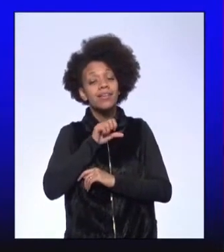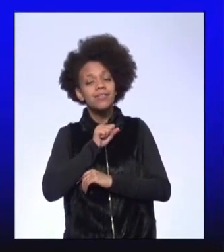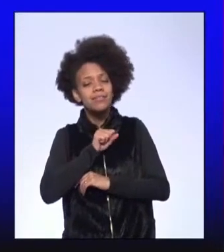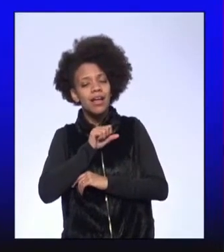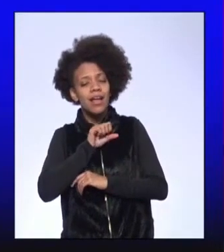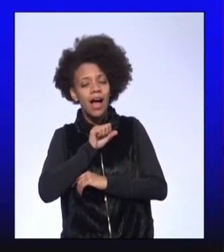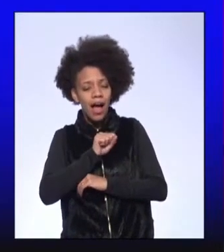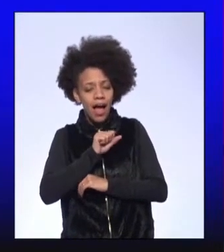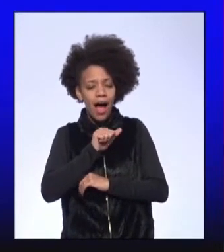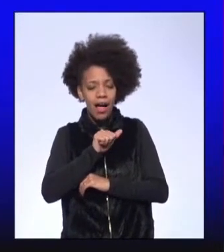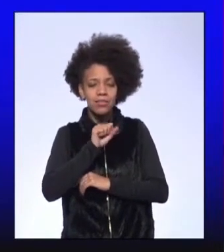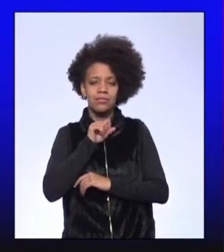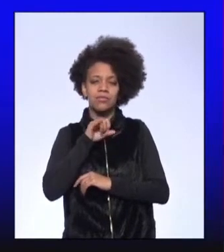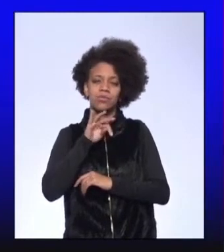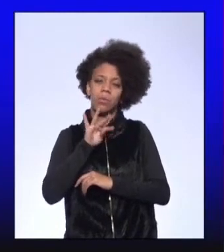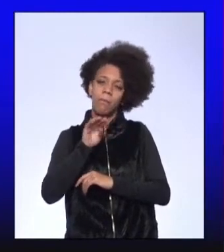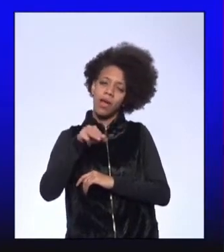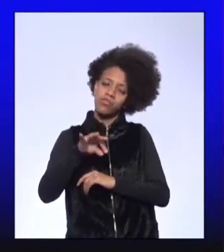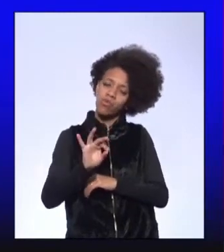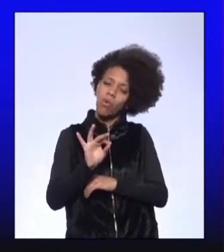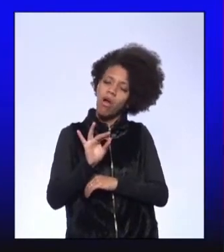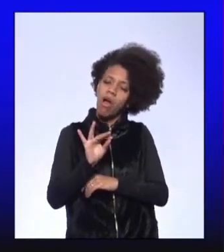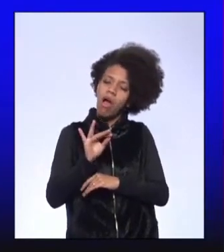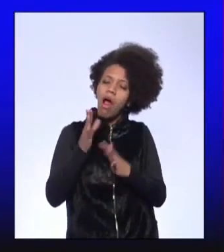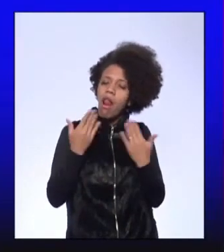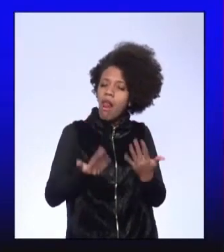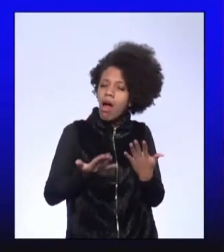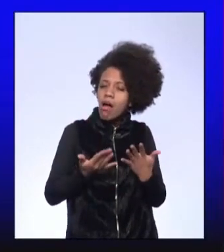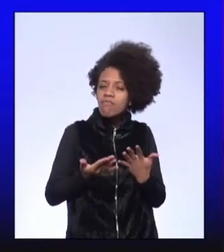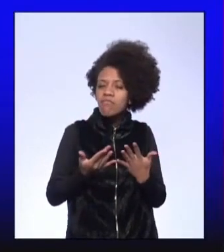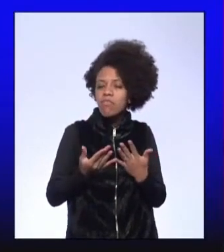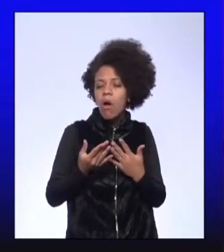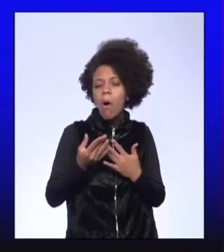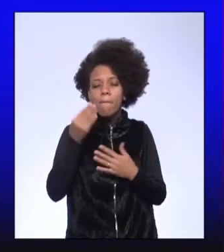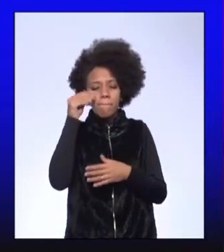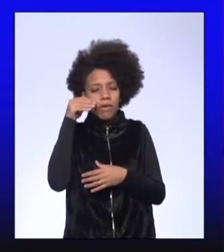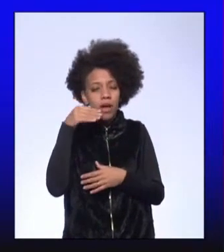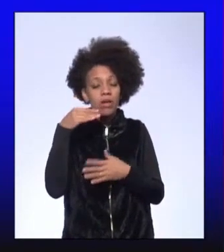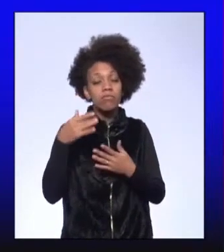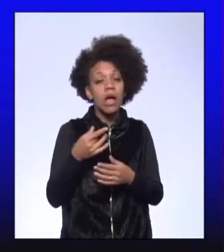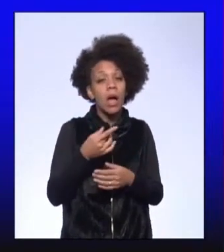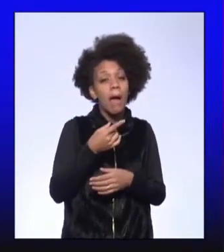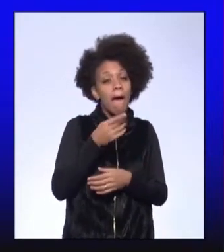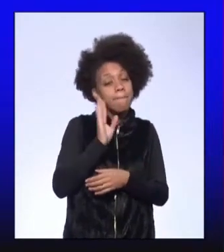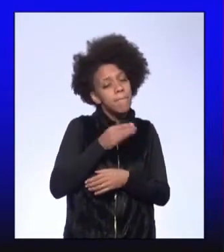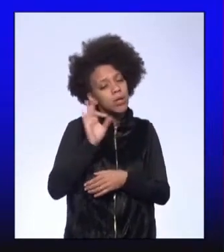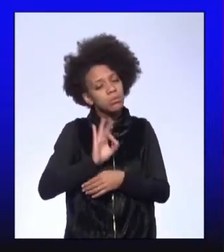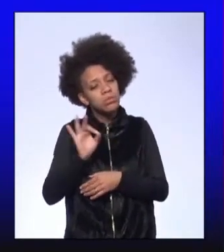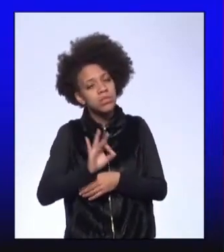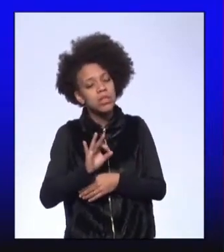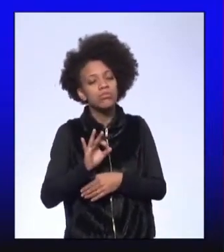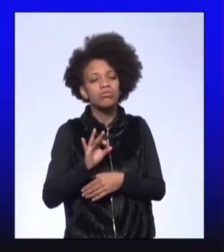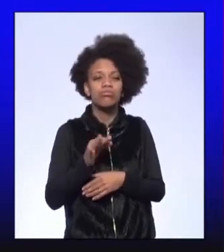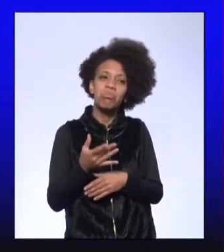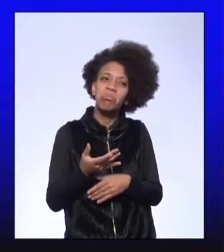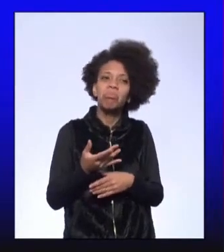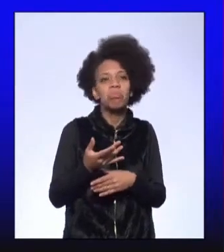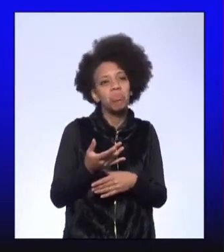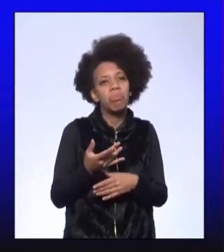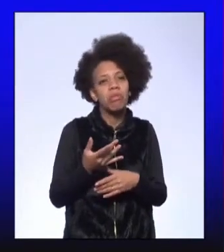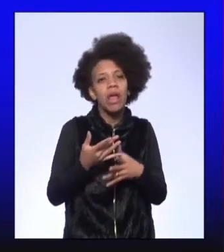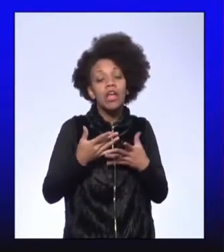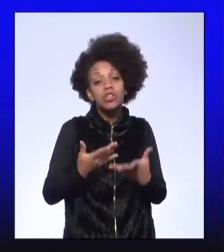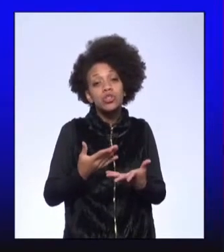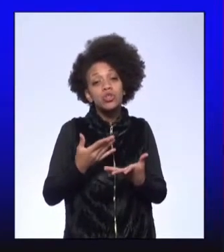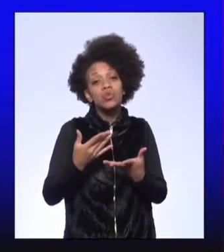assintomáticos, leves ou moderados. Menos de 0,5% delas acaba necessitando, vamos dizer, de